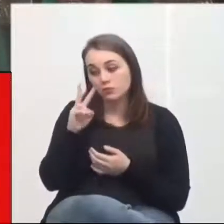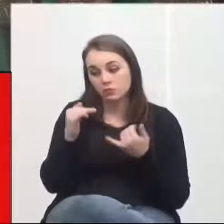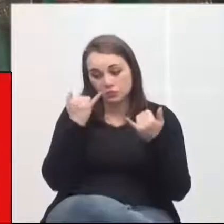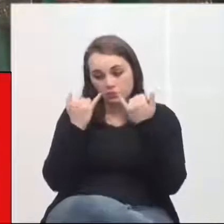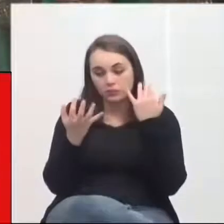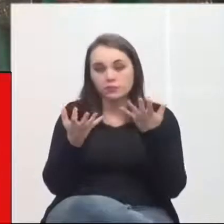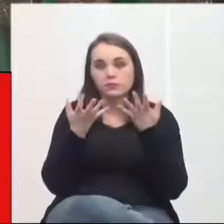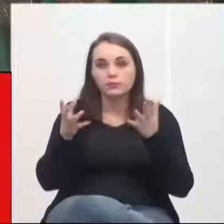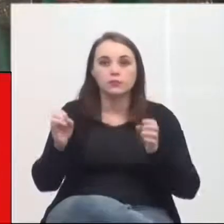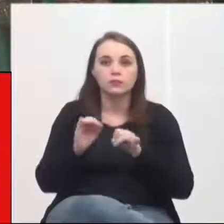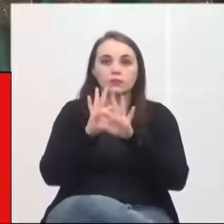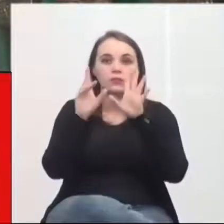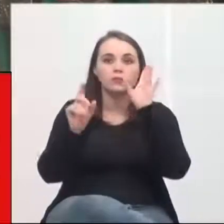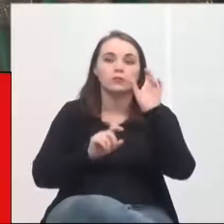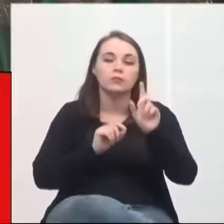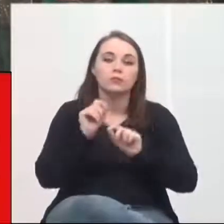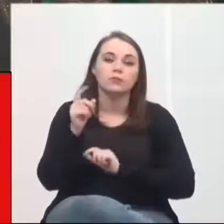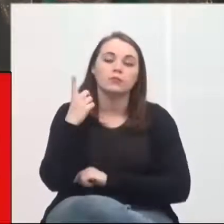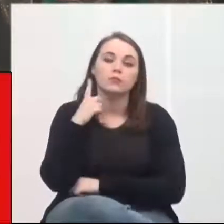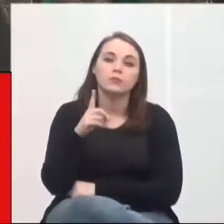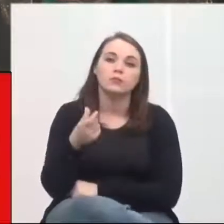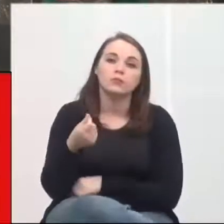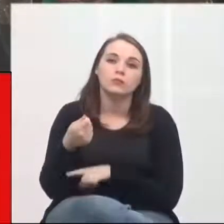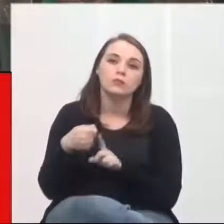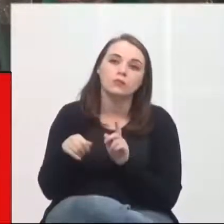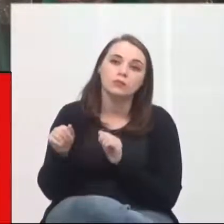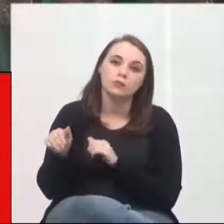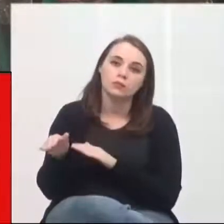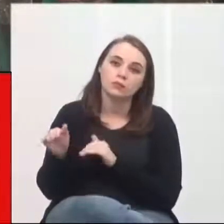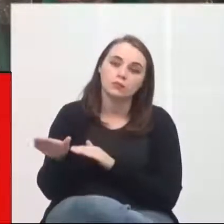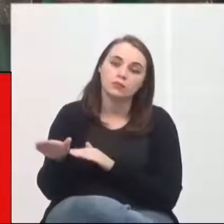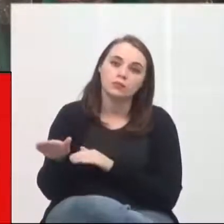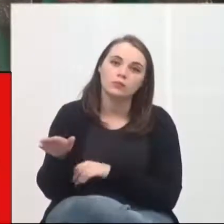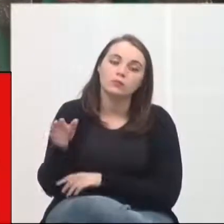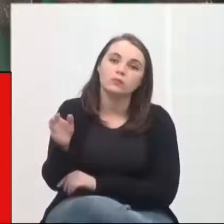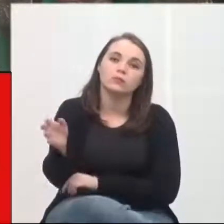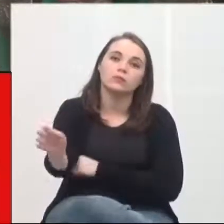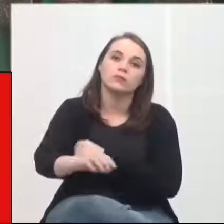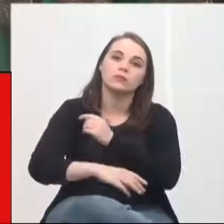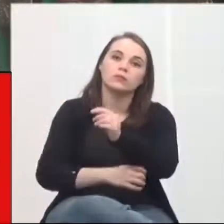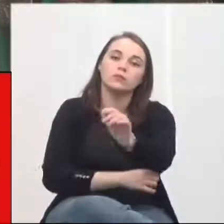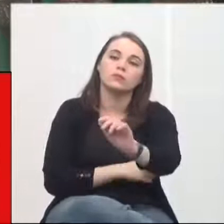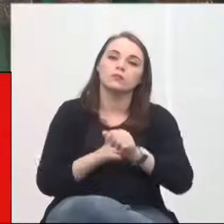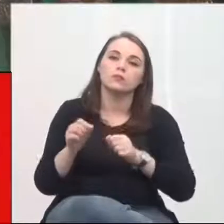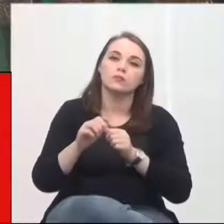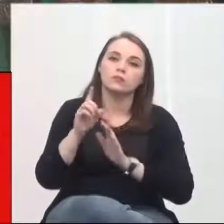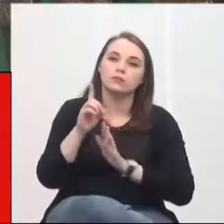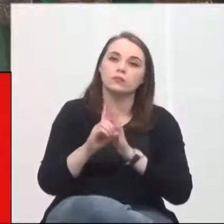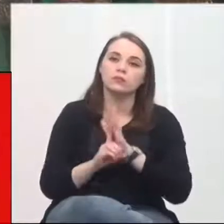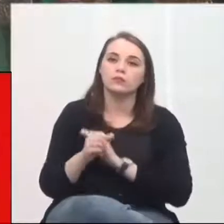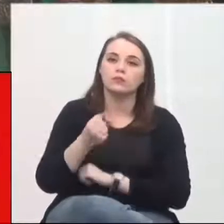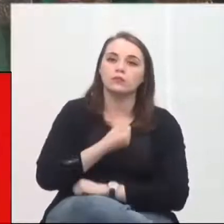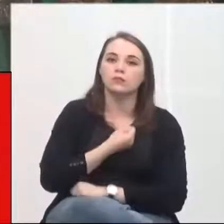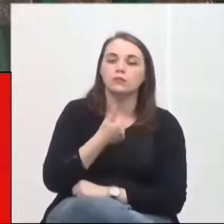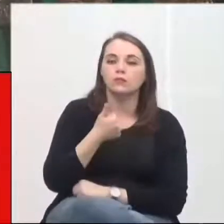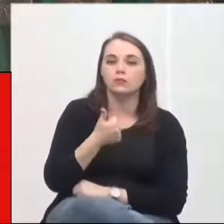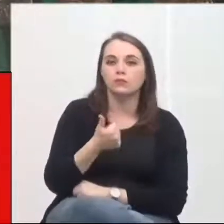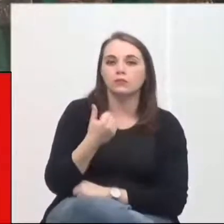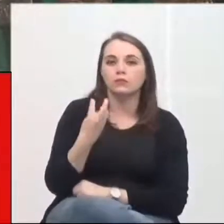só para deixar destacado que ainda no dia 6 de setembro foi editado o decreto